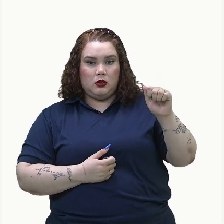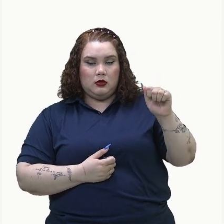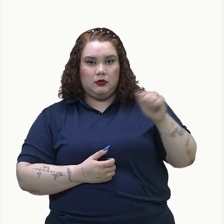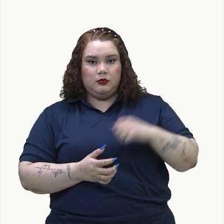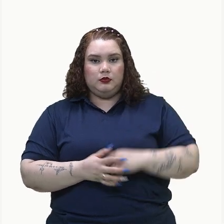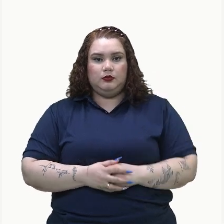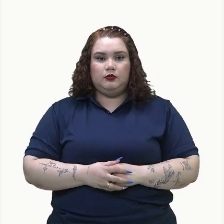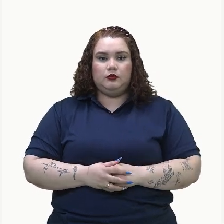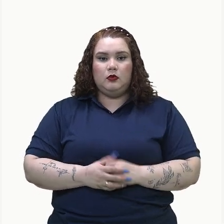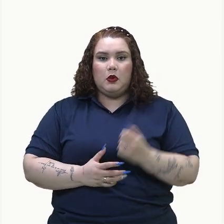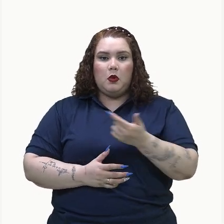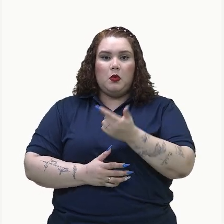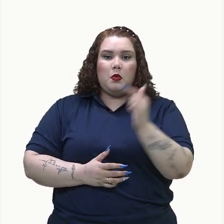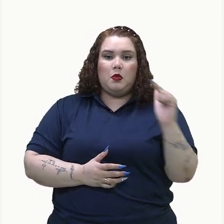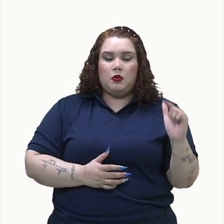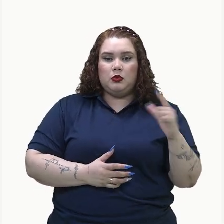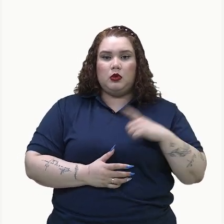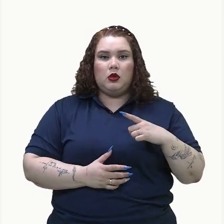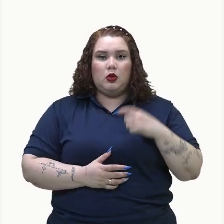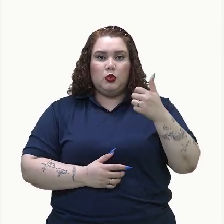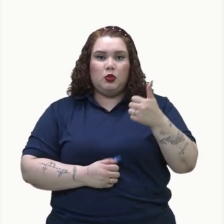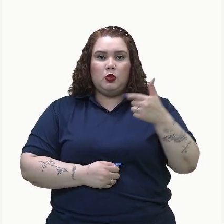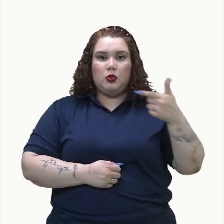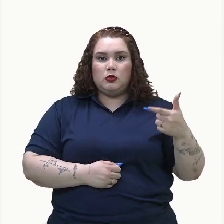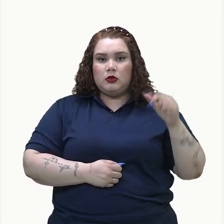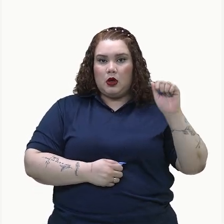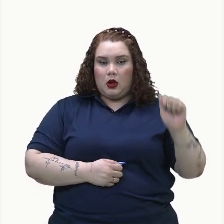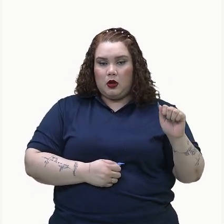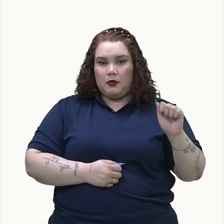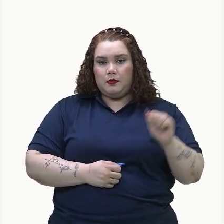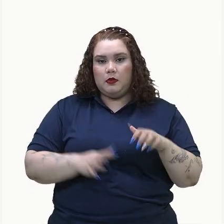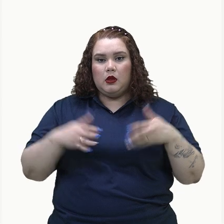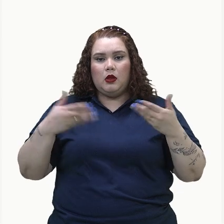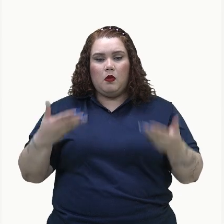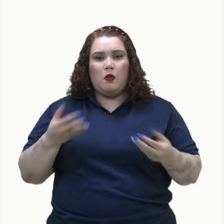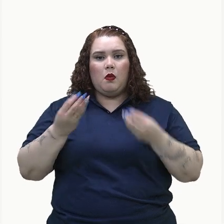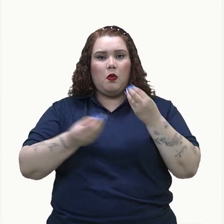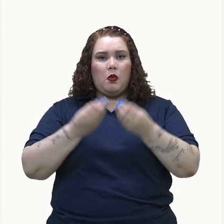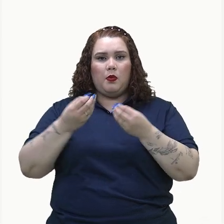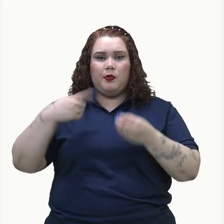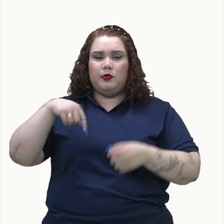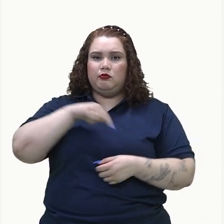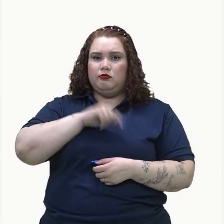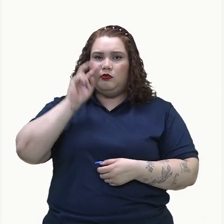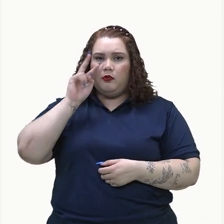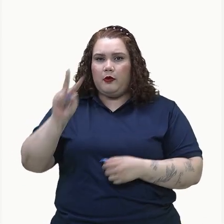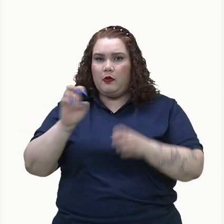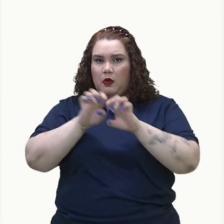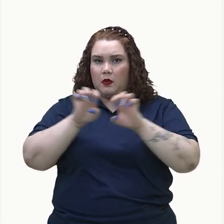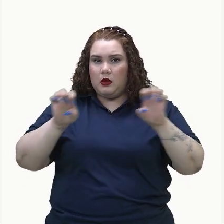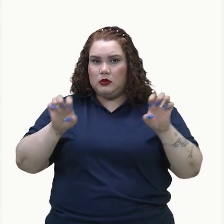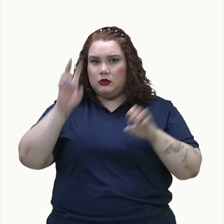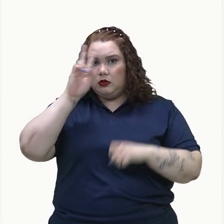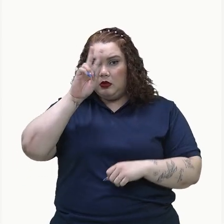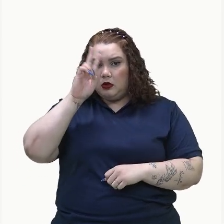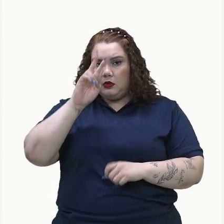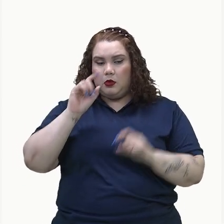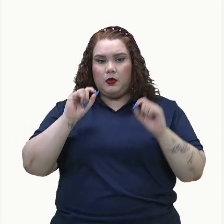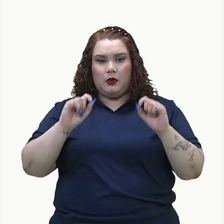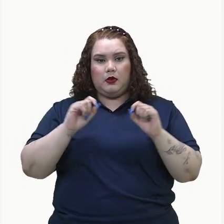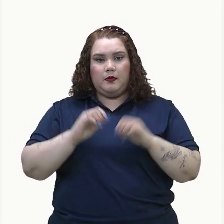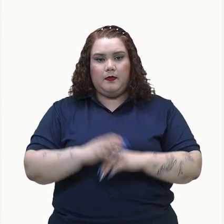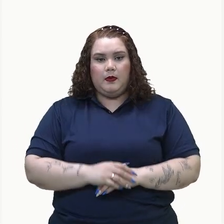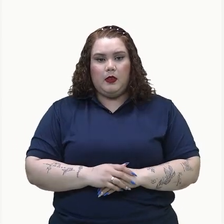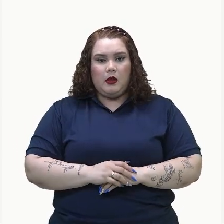outro ramo do circuito uma corrente de 12 amperes. Então, pessoal, como a gente acabou de ver na equação, a corrente total,